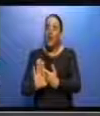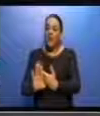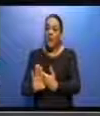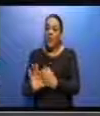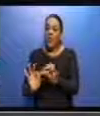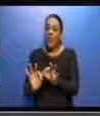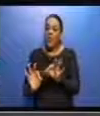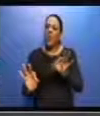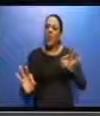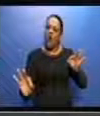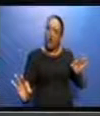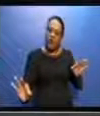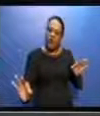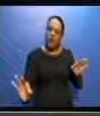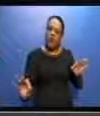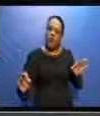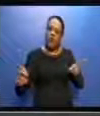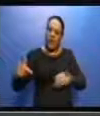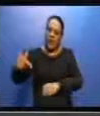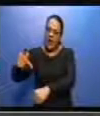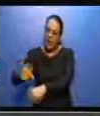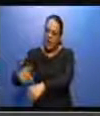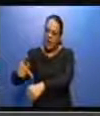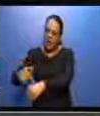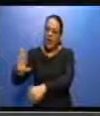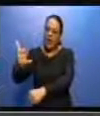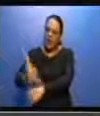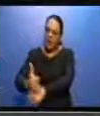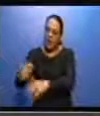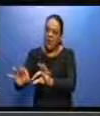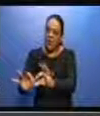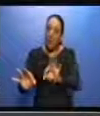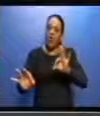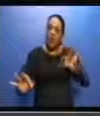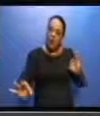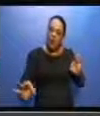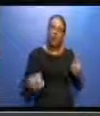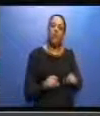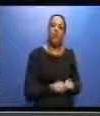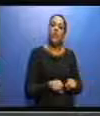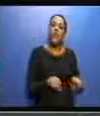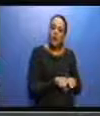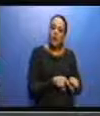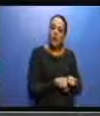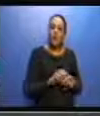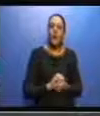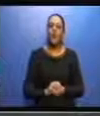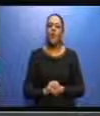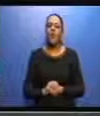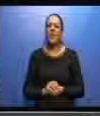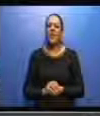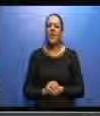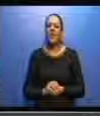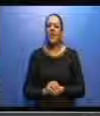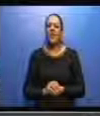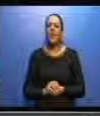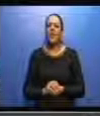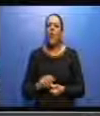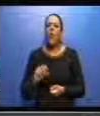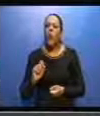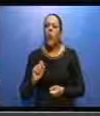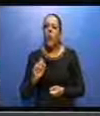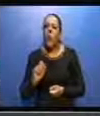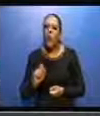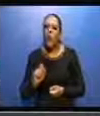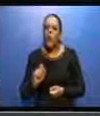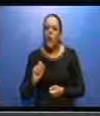metropolitanas muitas vezes elas formam conurbação esse é um conceito importante né para que vocês compreendam a